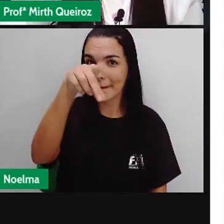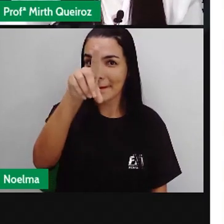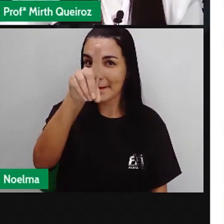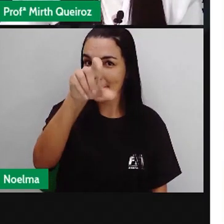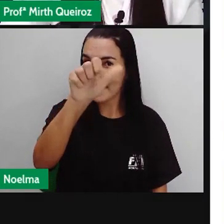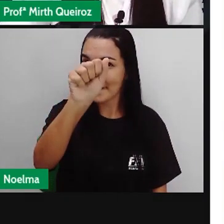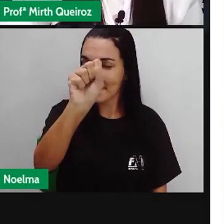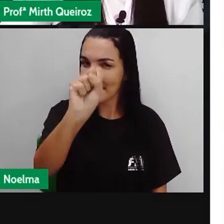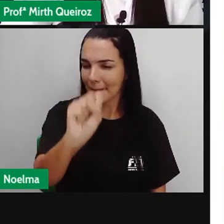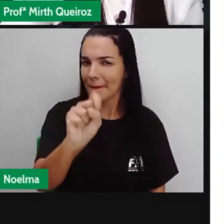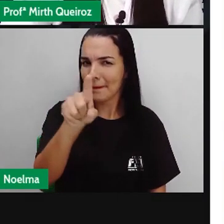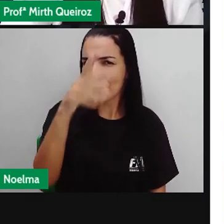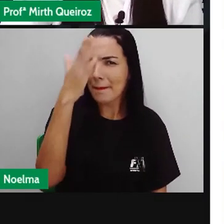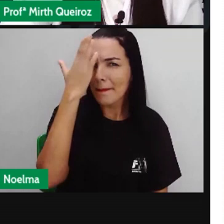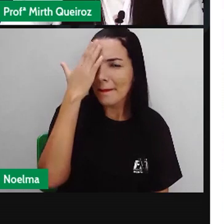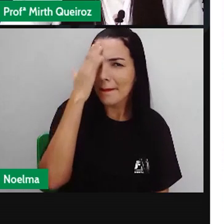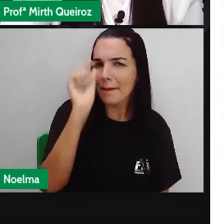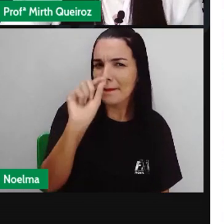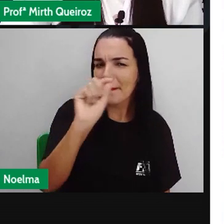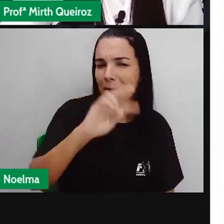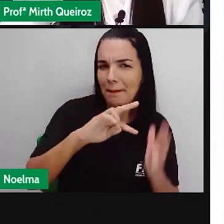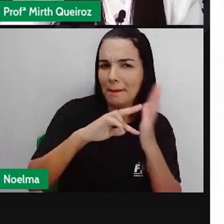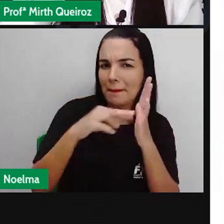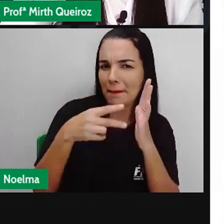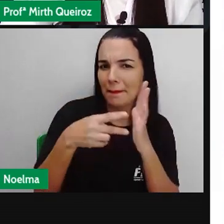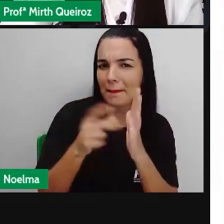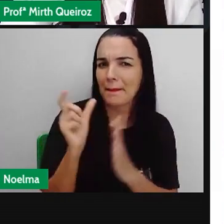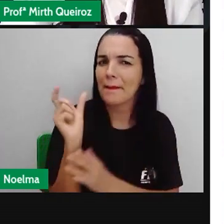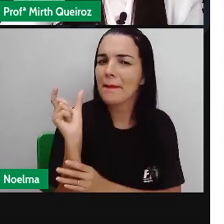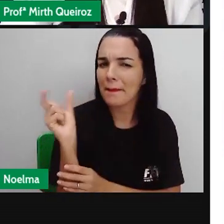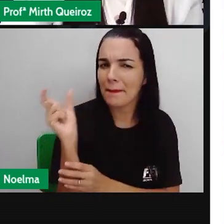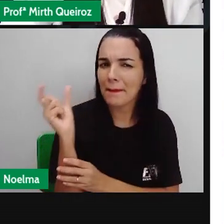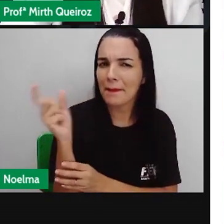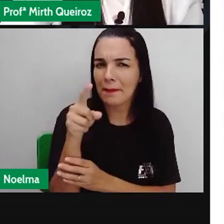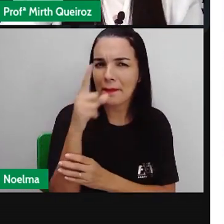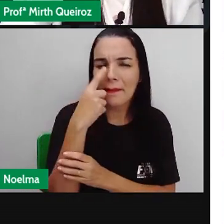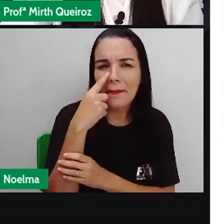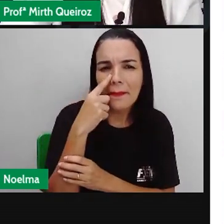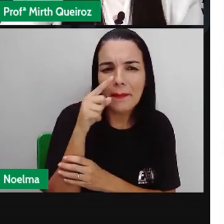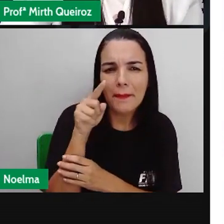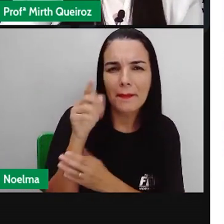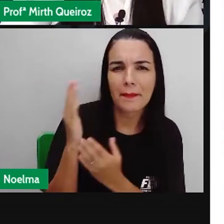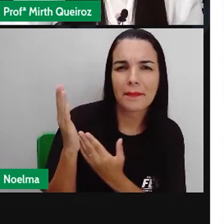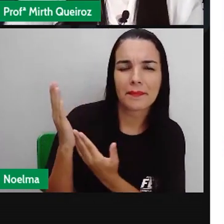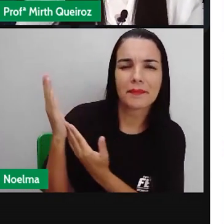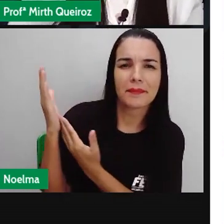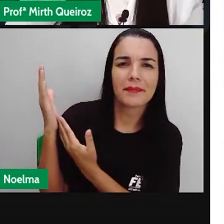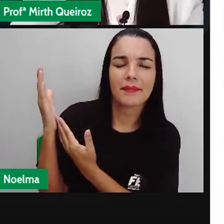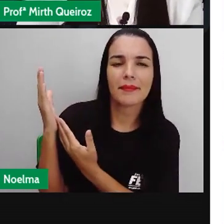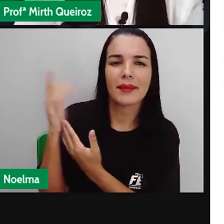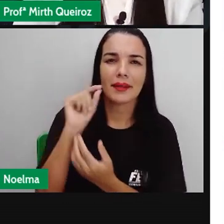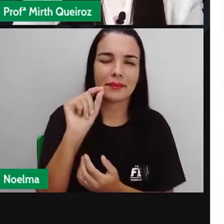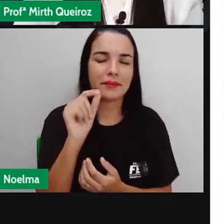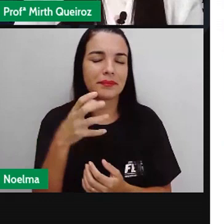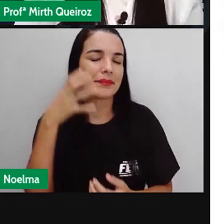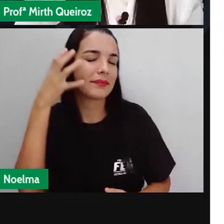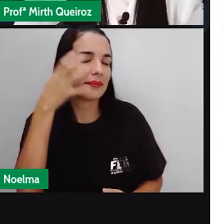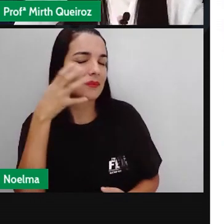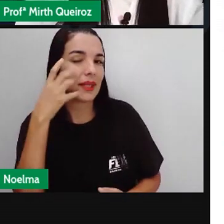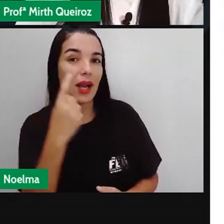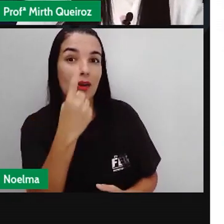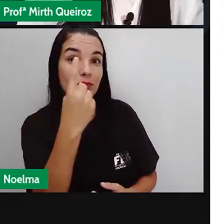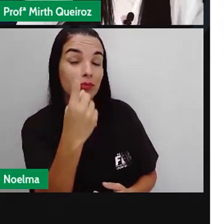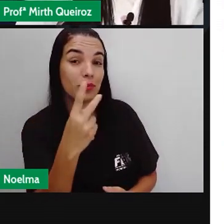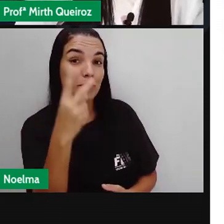sabem o que é parlenda? Vocês já ouviram alguma parlenda? Quando a gente canta assim ó, um,